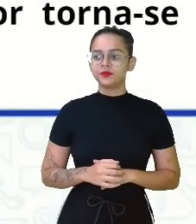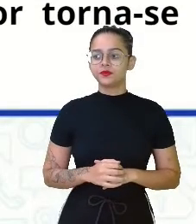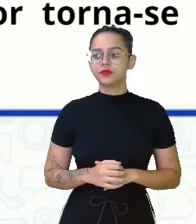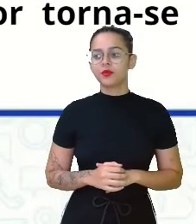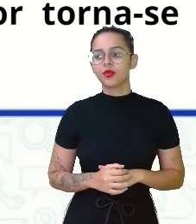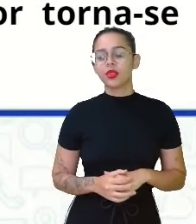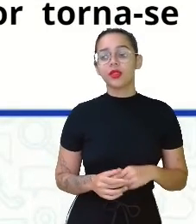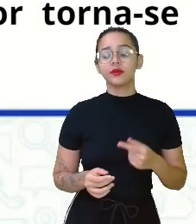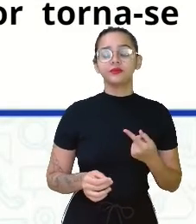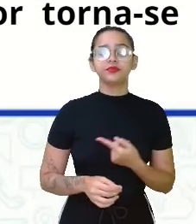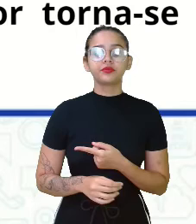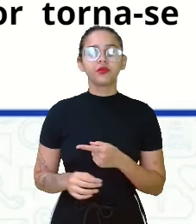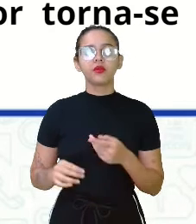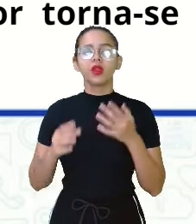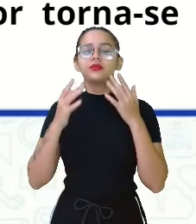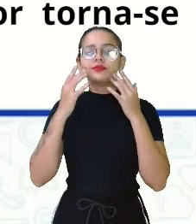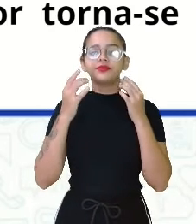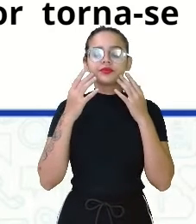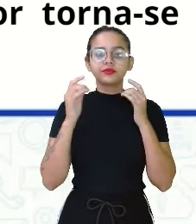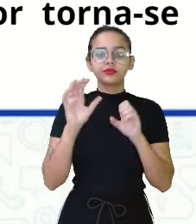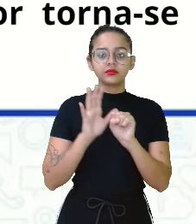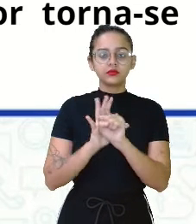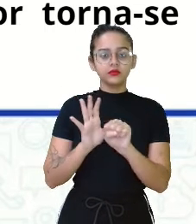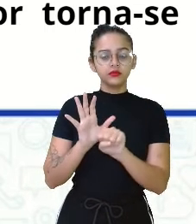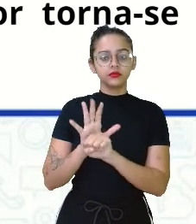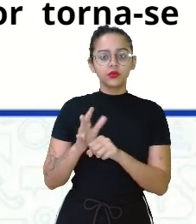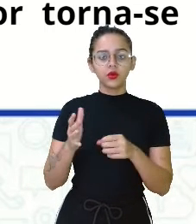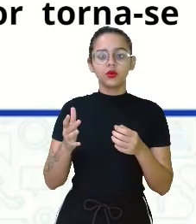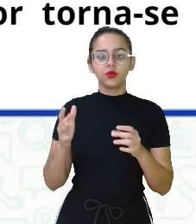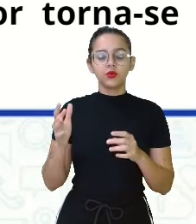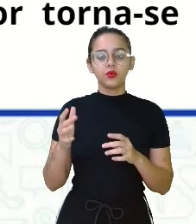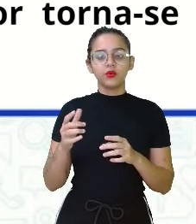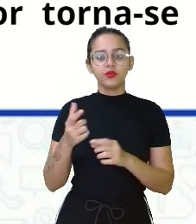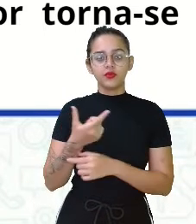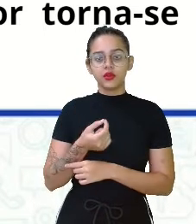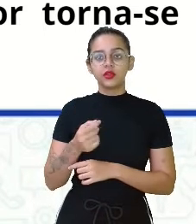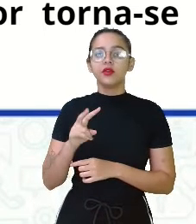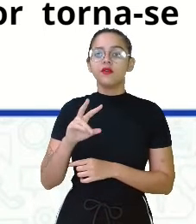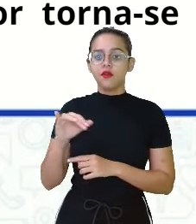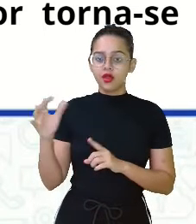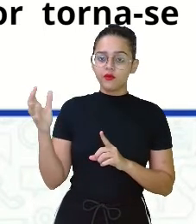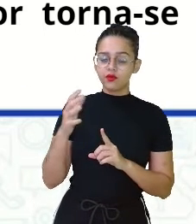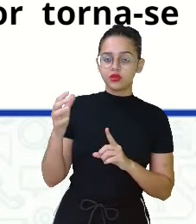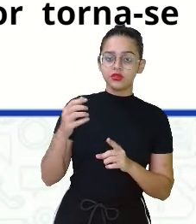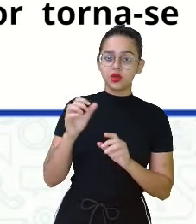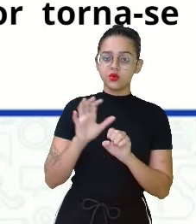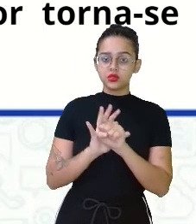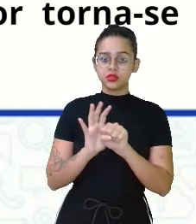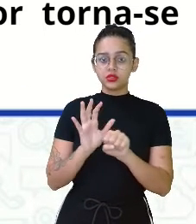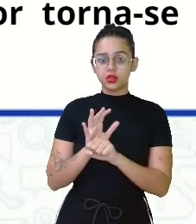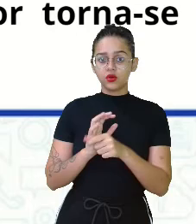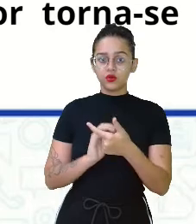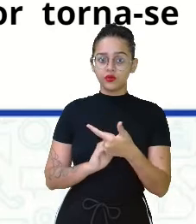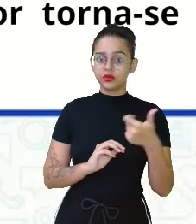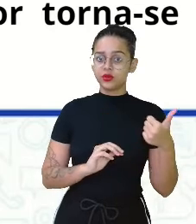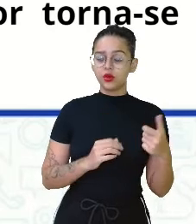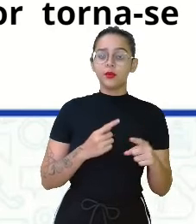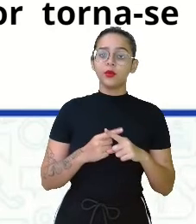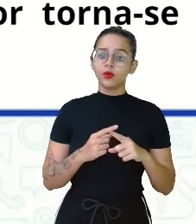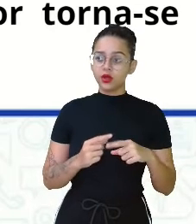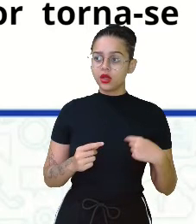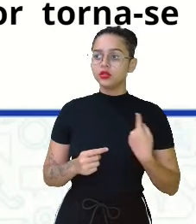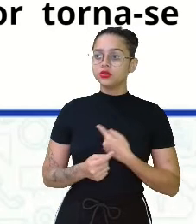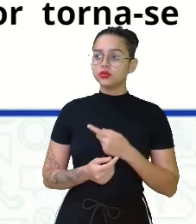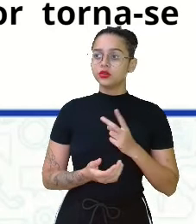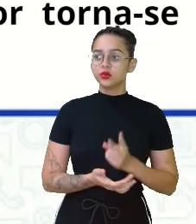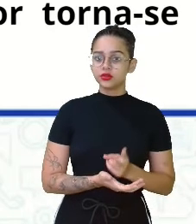esse teatro do século XX, ele vai influenciar o século XXI, né? Porque a gente continua, né? A